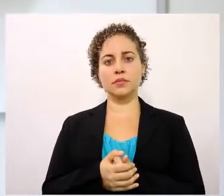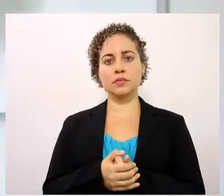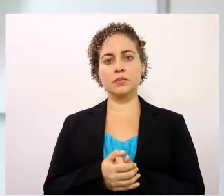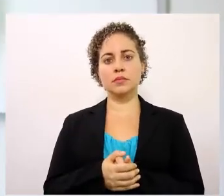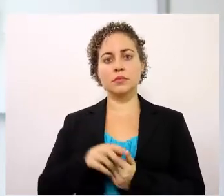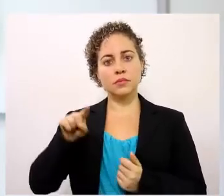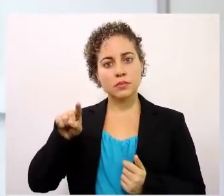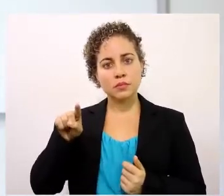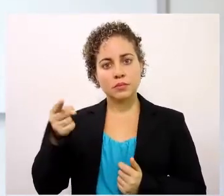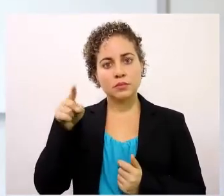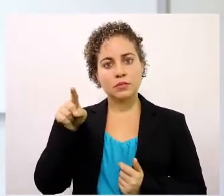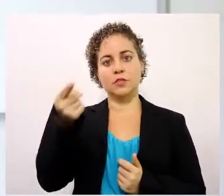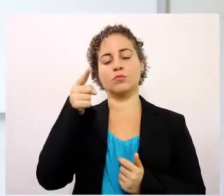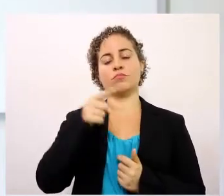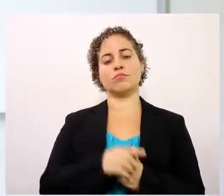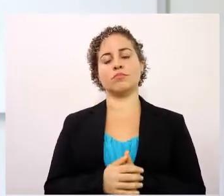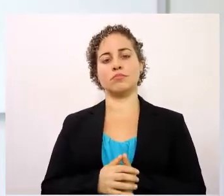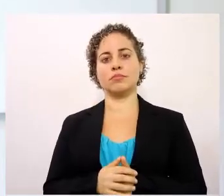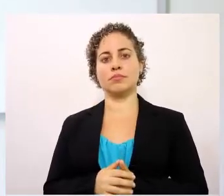1 milhão.